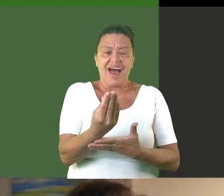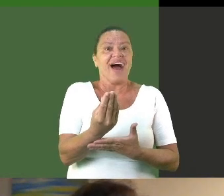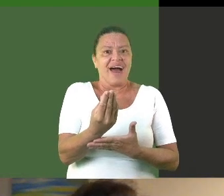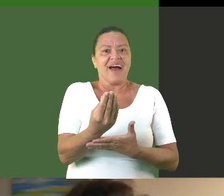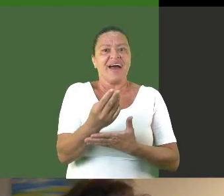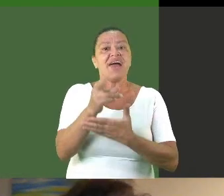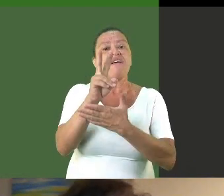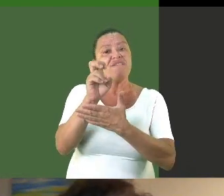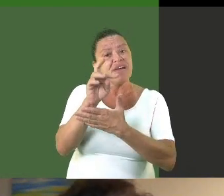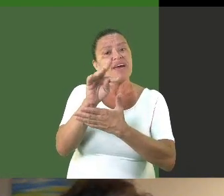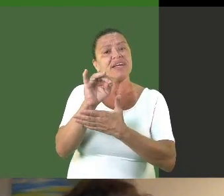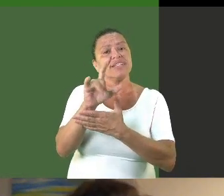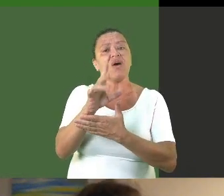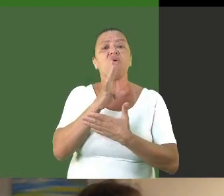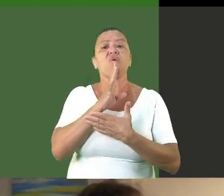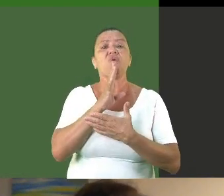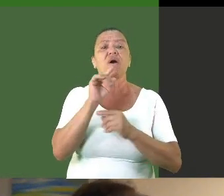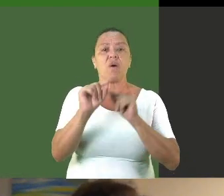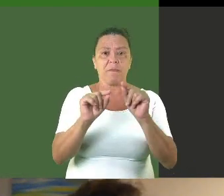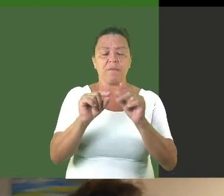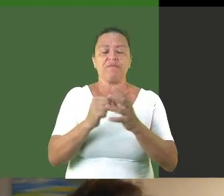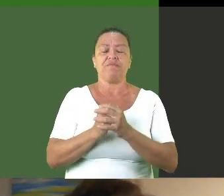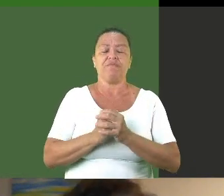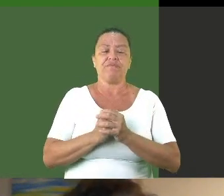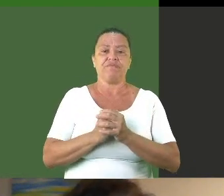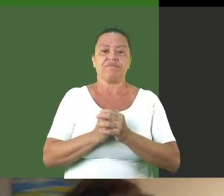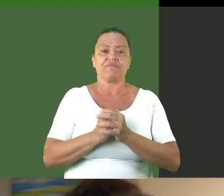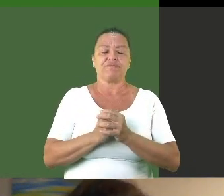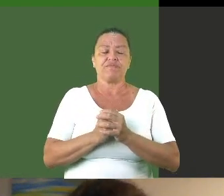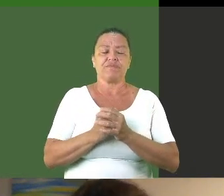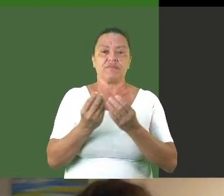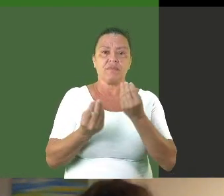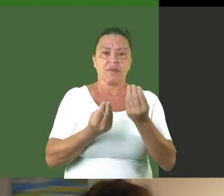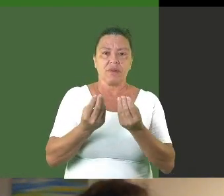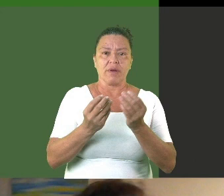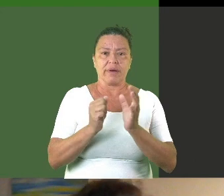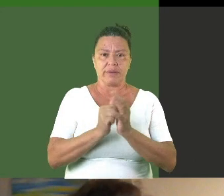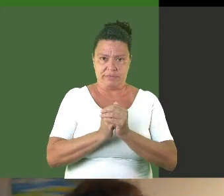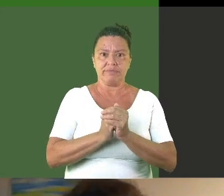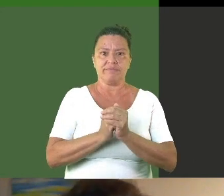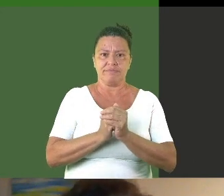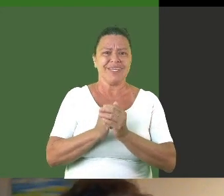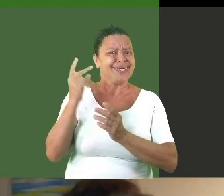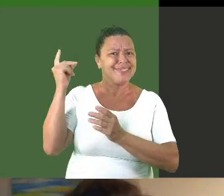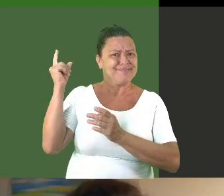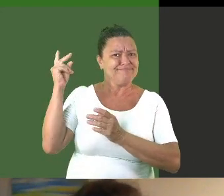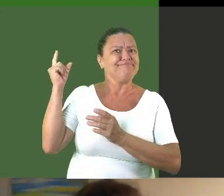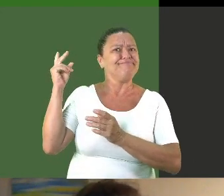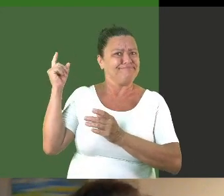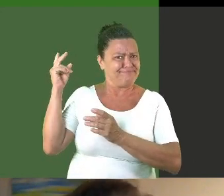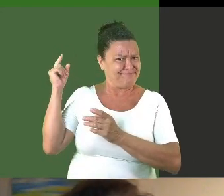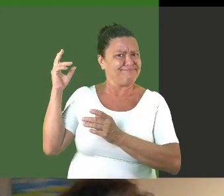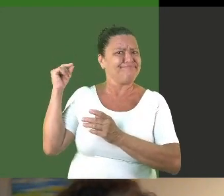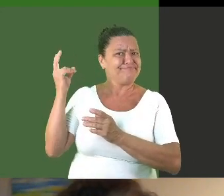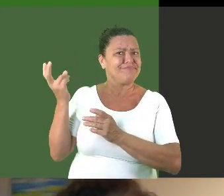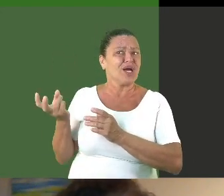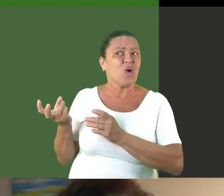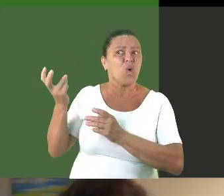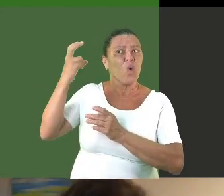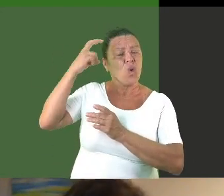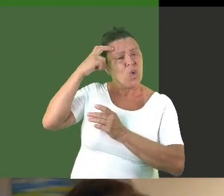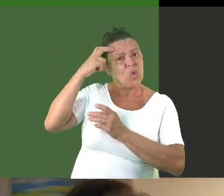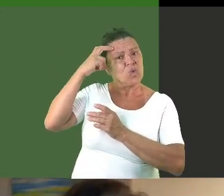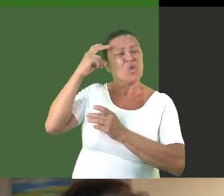é conhecida também de forma milenar, né? A própria cultura